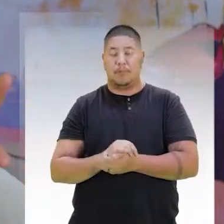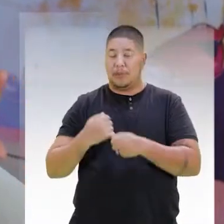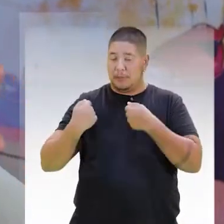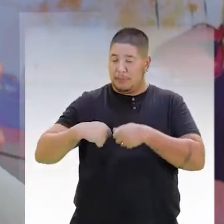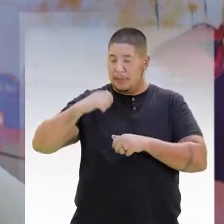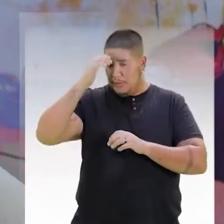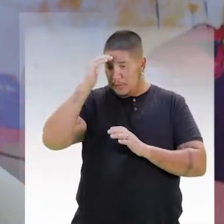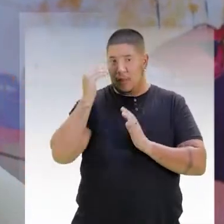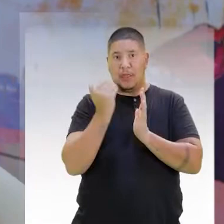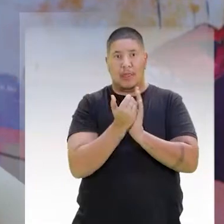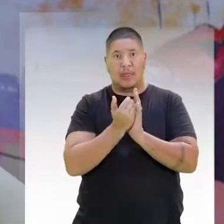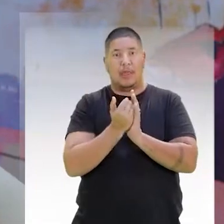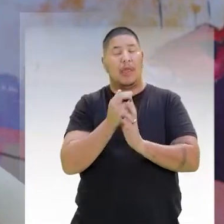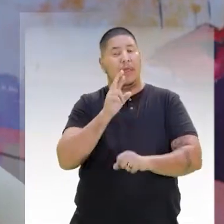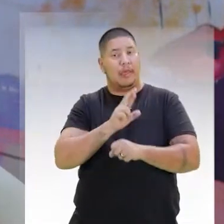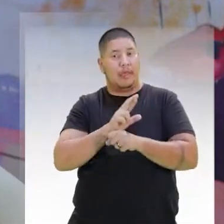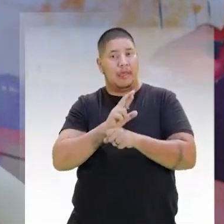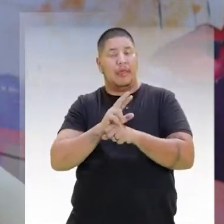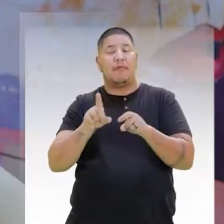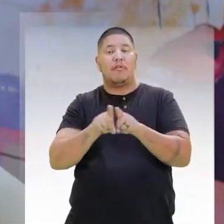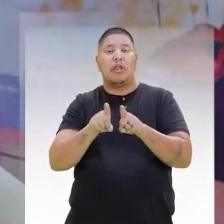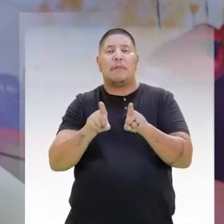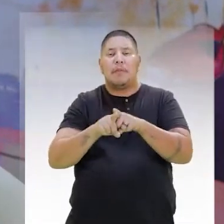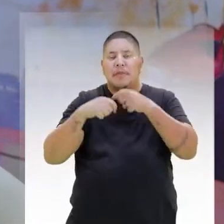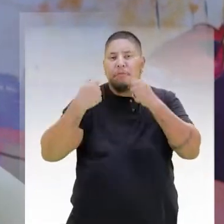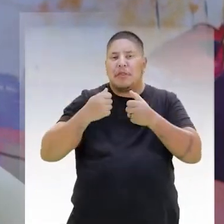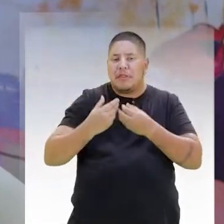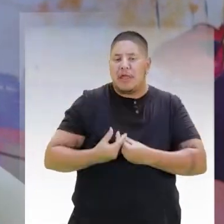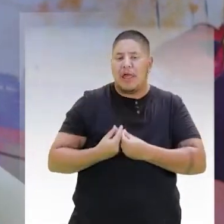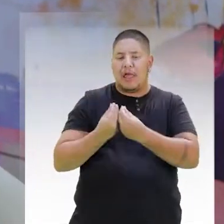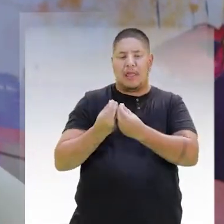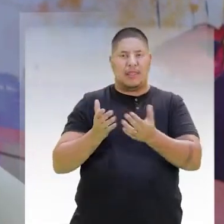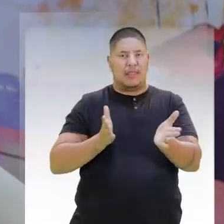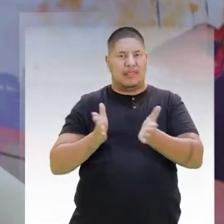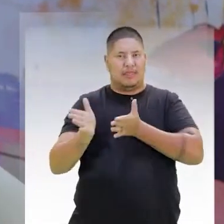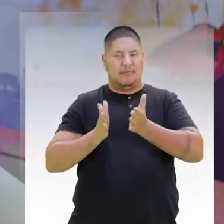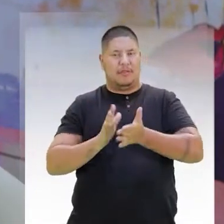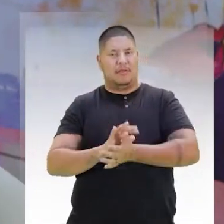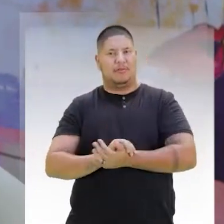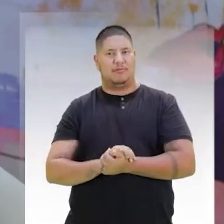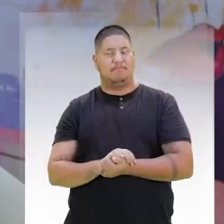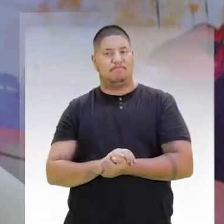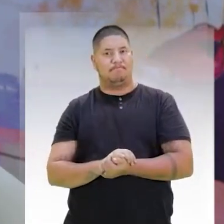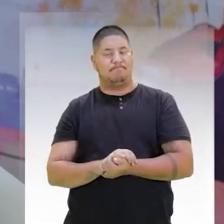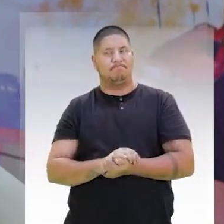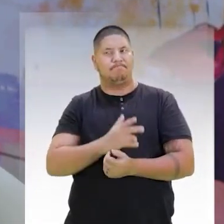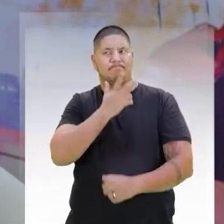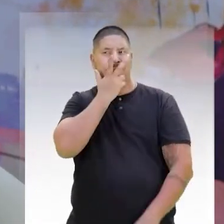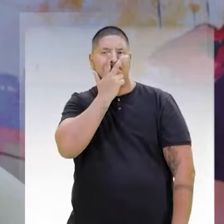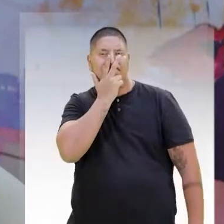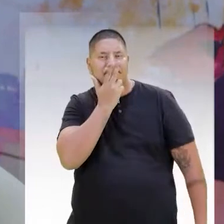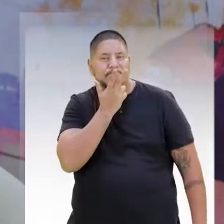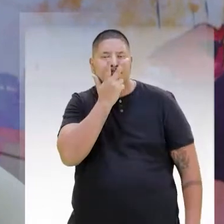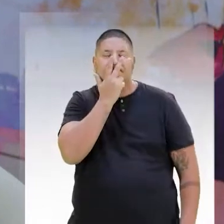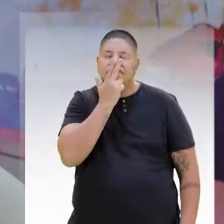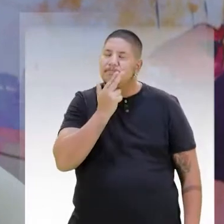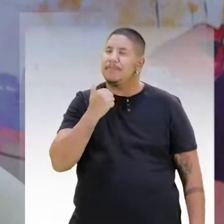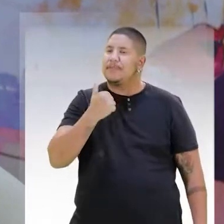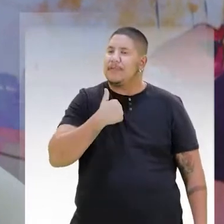cumprir reserva e que precisam conceder a acessibilidade. Me parece, eu sou